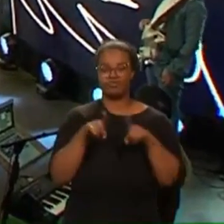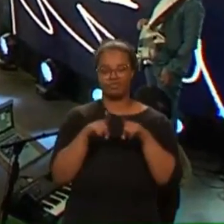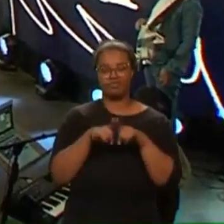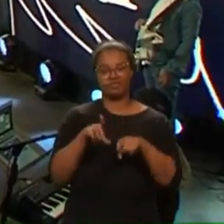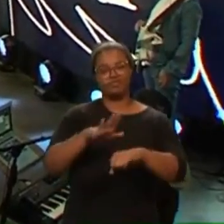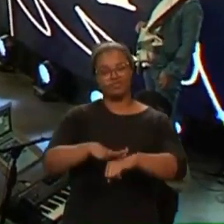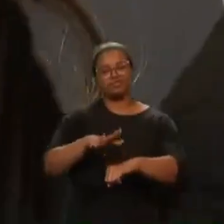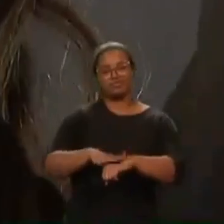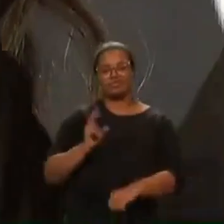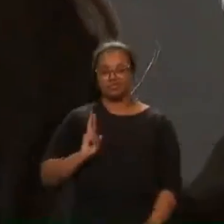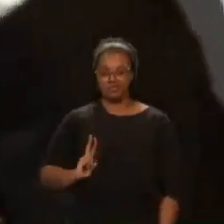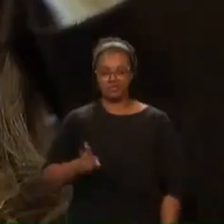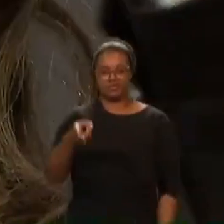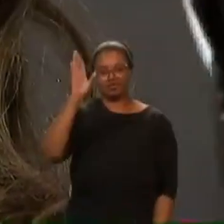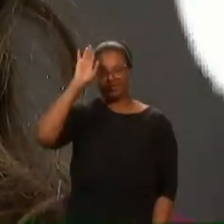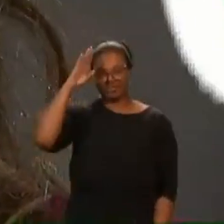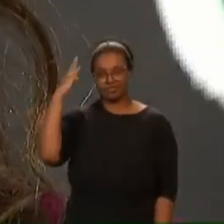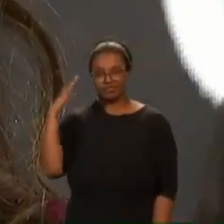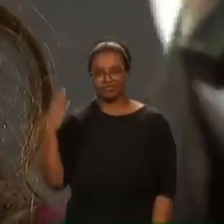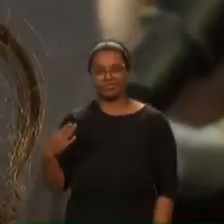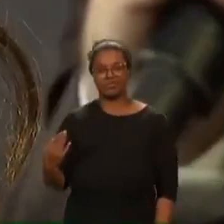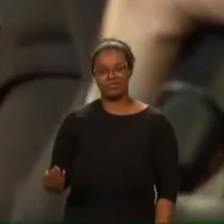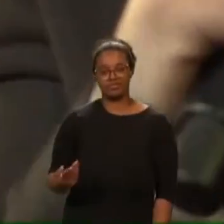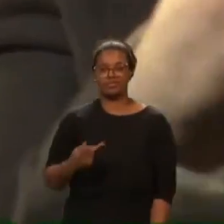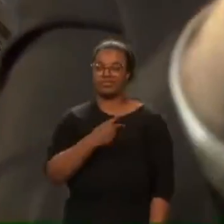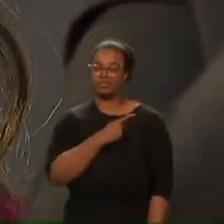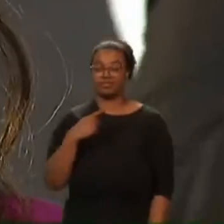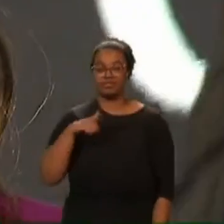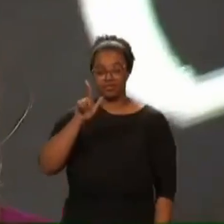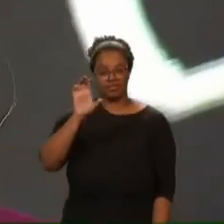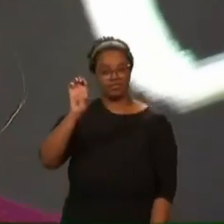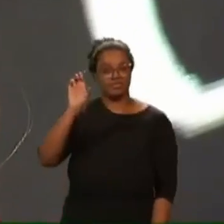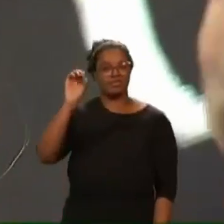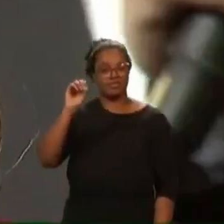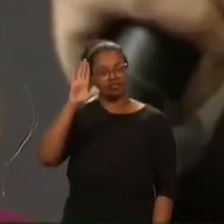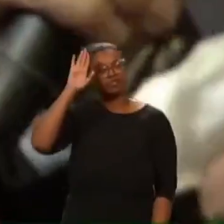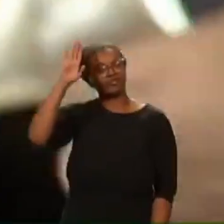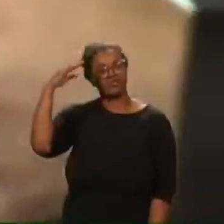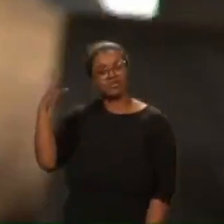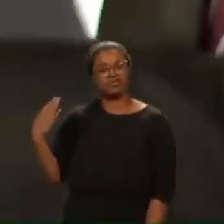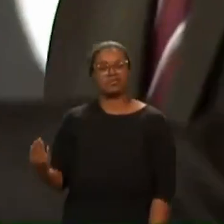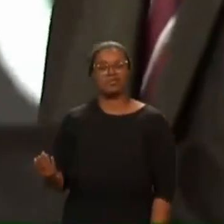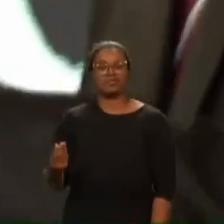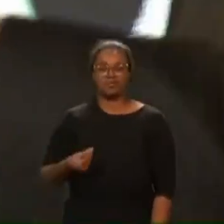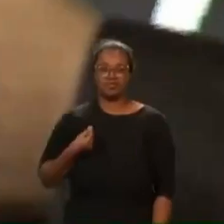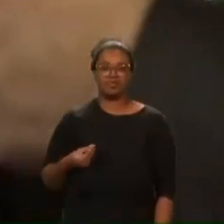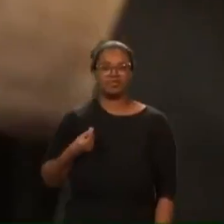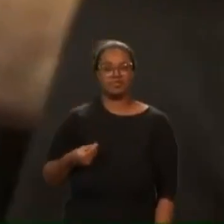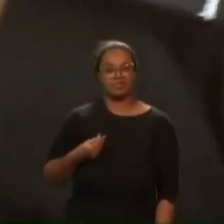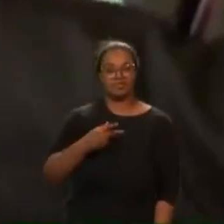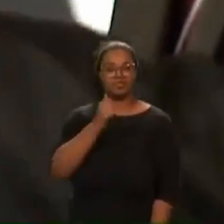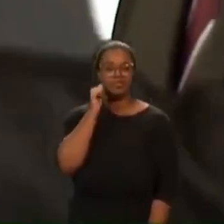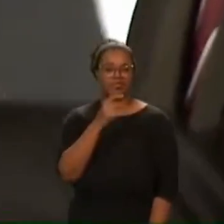faremos continuaremos honrando a vida do nosso querido Leonardo capochim continuaremos honrando a vida e aquilo que eles carregam da